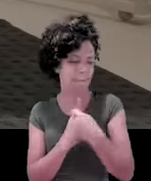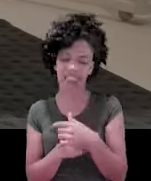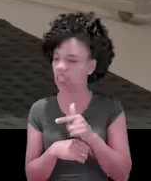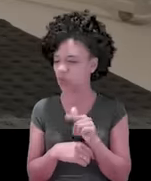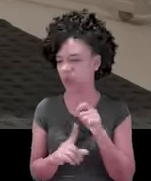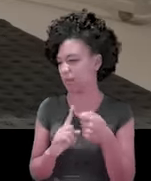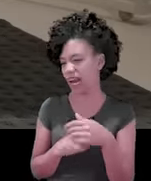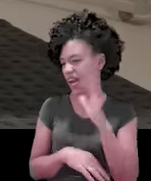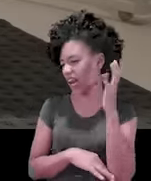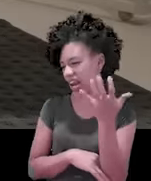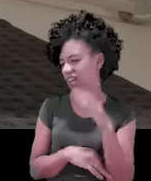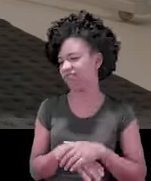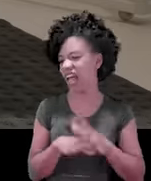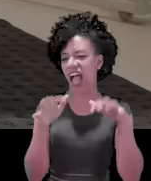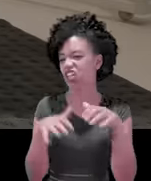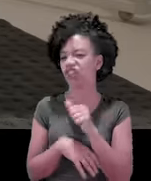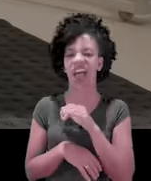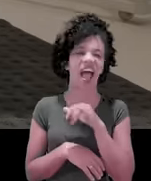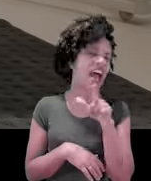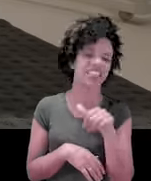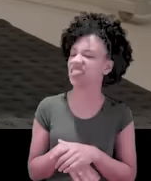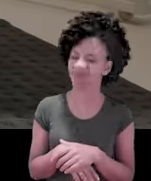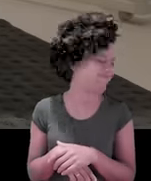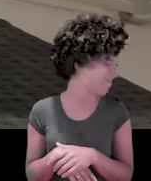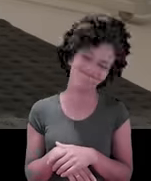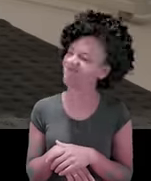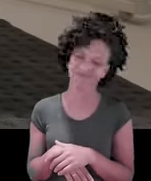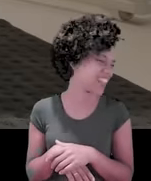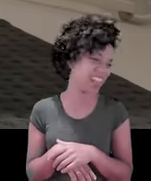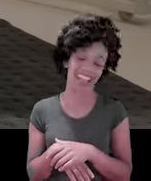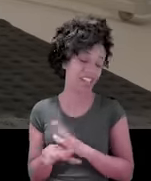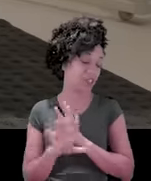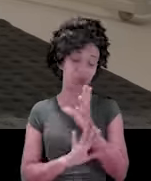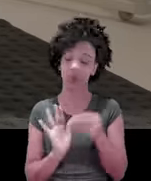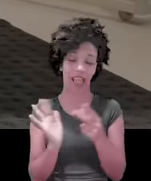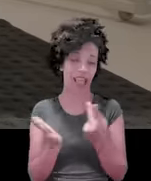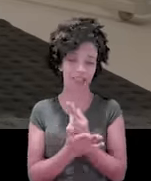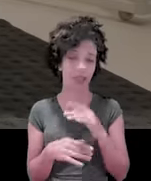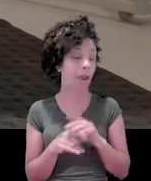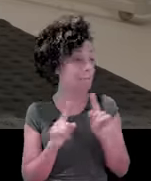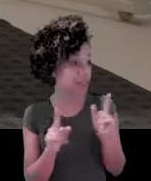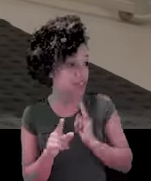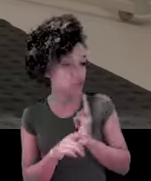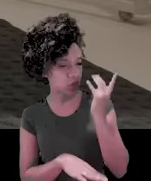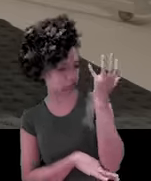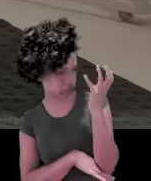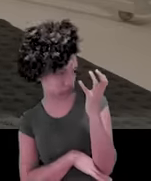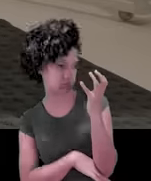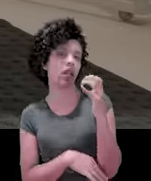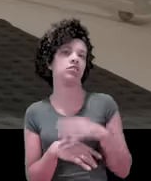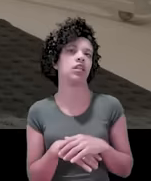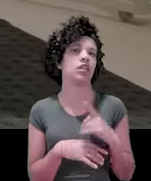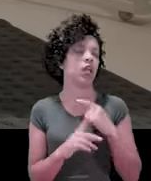banana que a chuva é a cida é tipo tudo beleza e aí eu pegava a característica de uma folha de bananeira